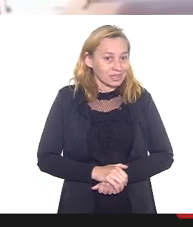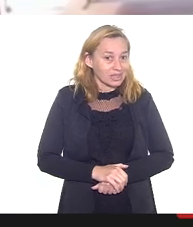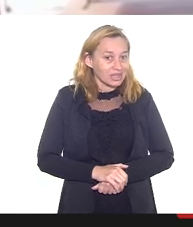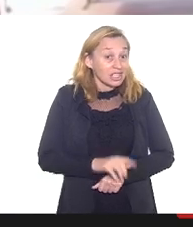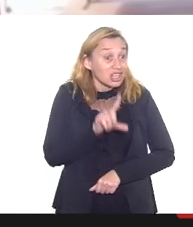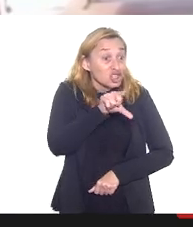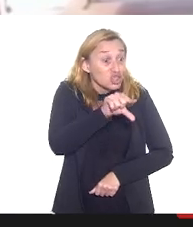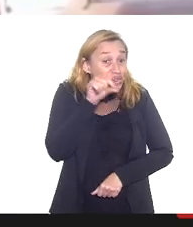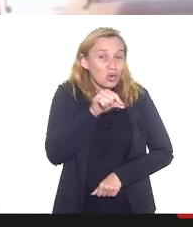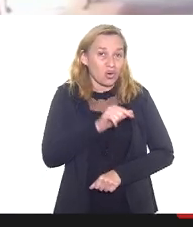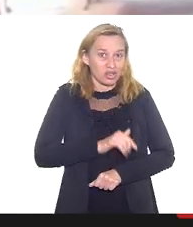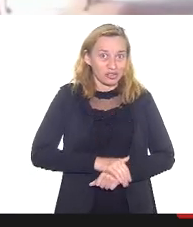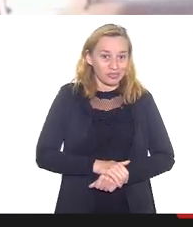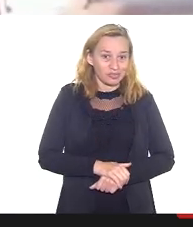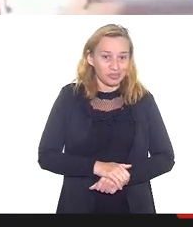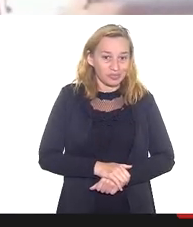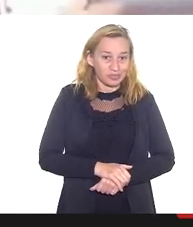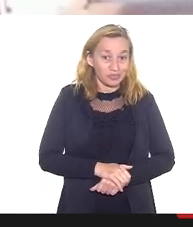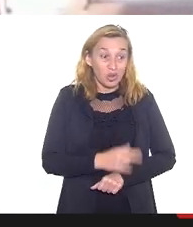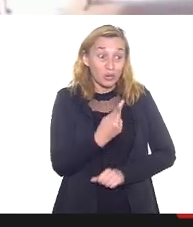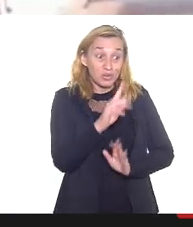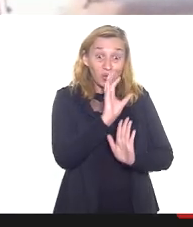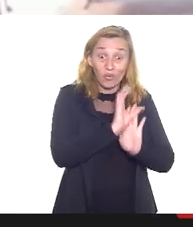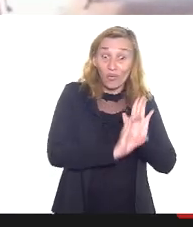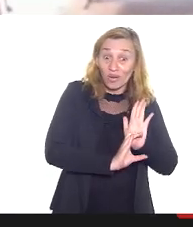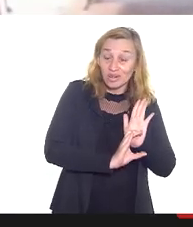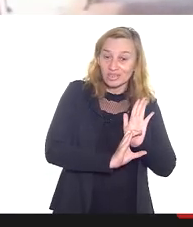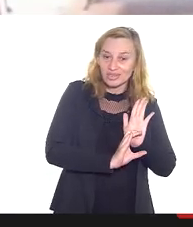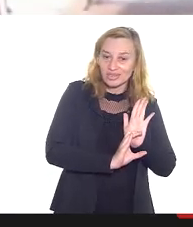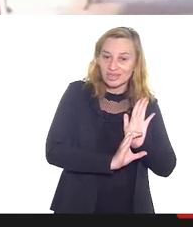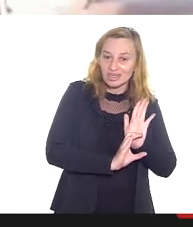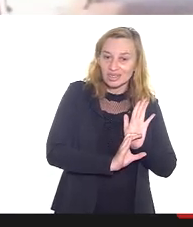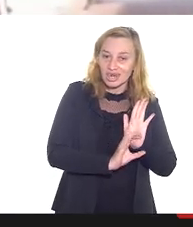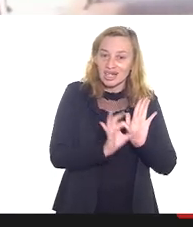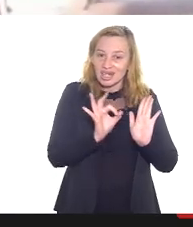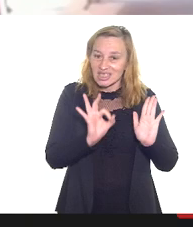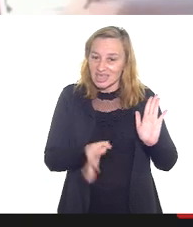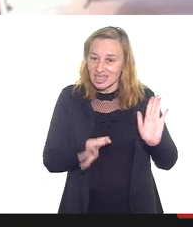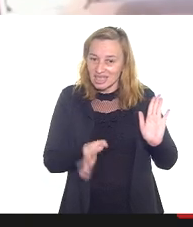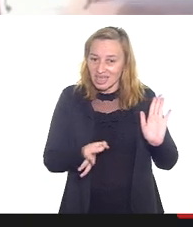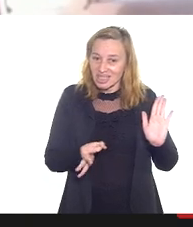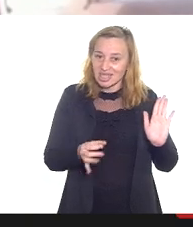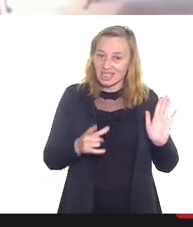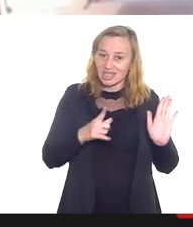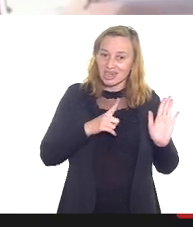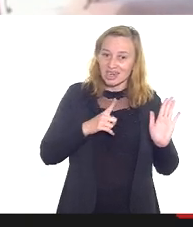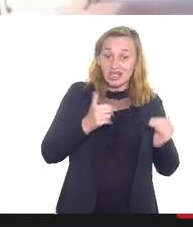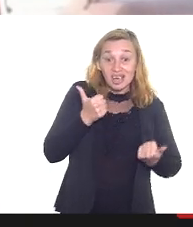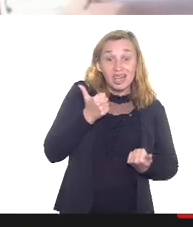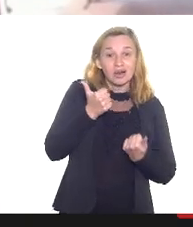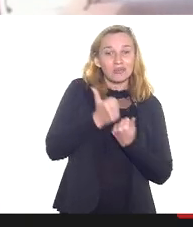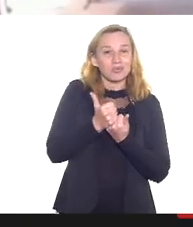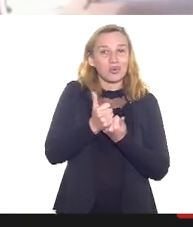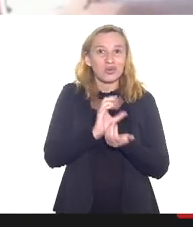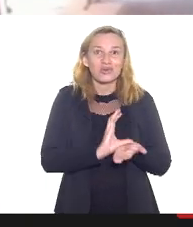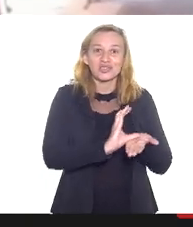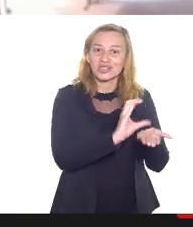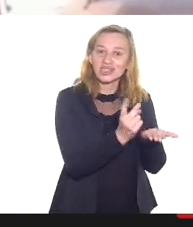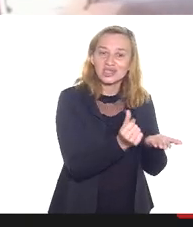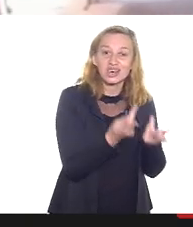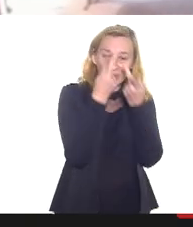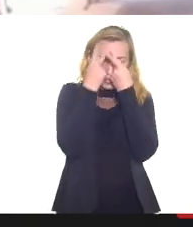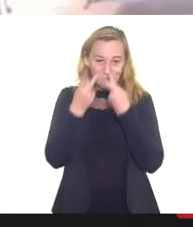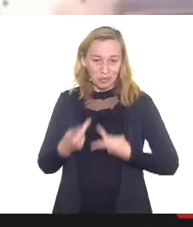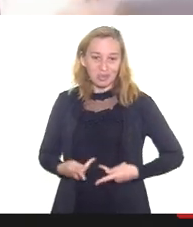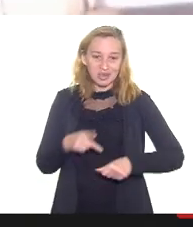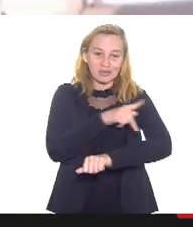decide? Né? Como é que a escola decide o seu currículo, tendo certeza que ela terá suporte financeiro, humano,